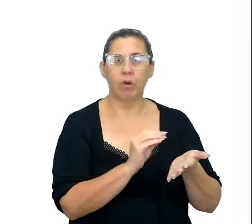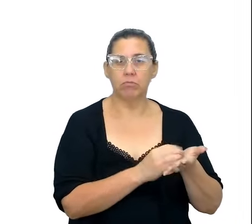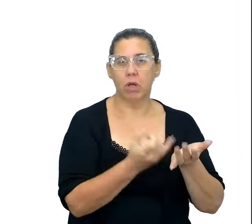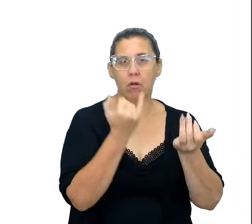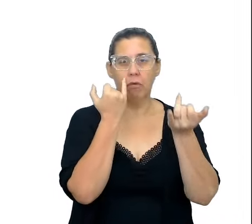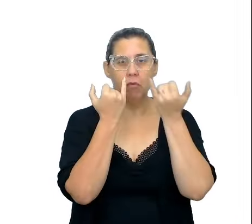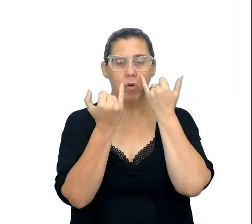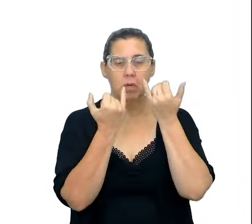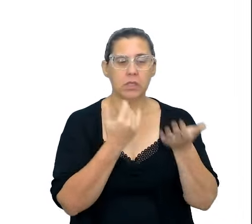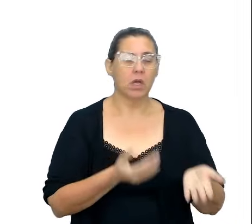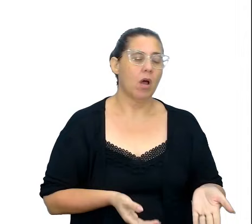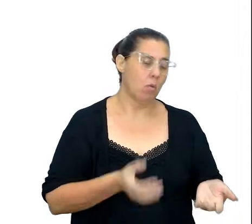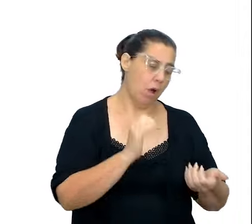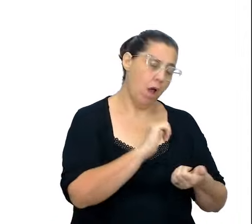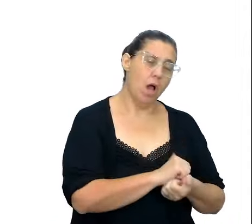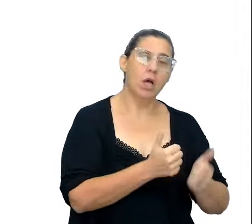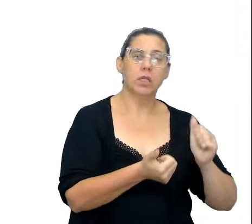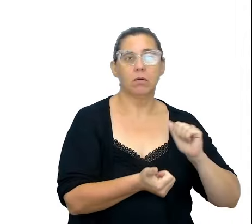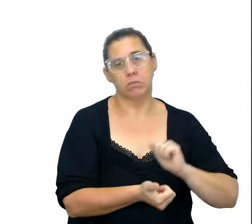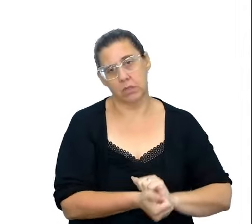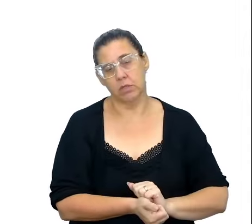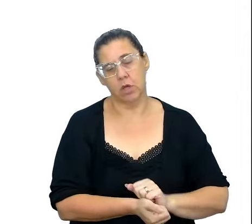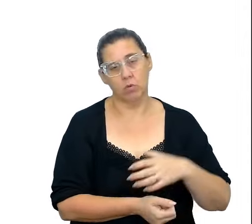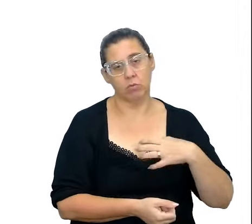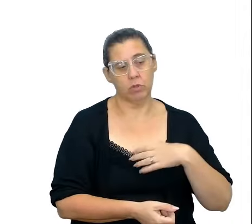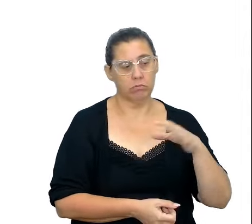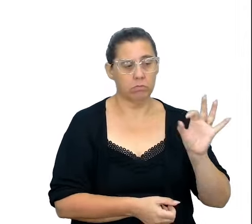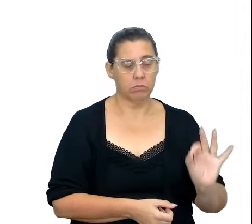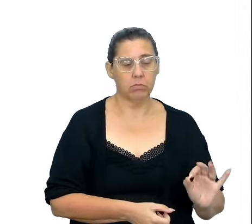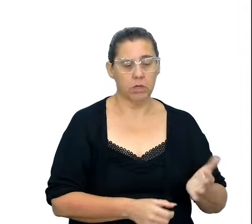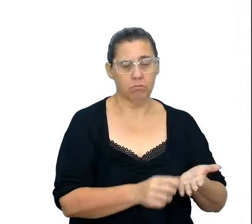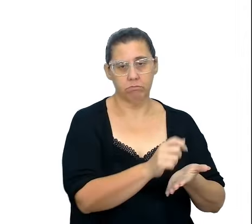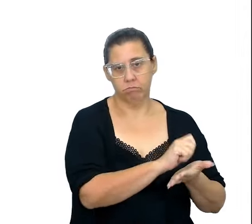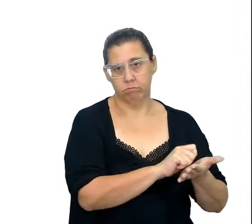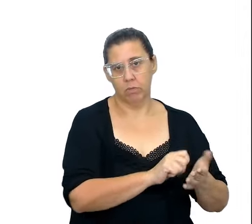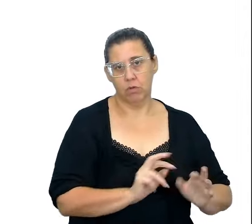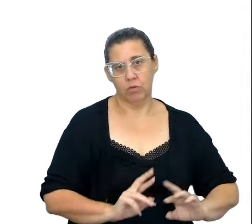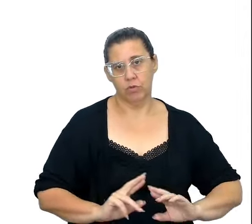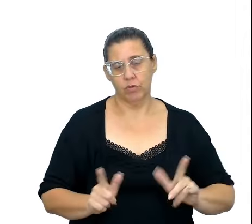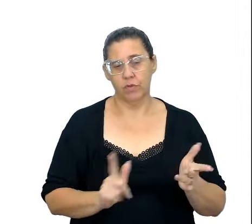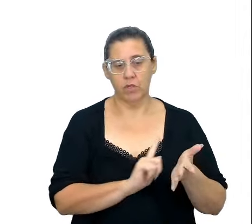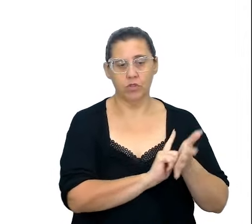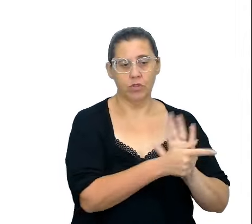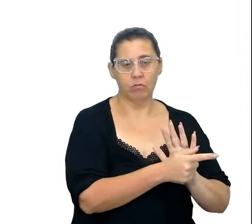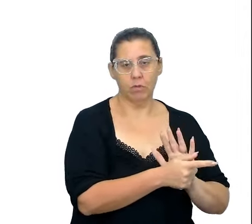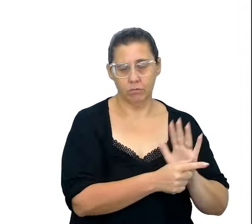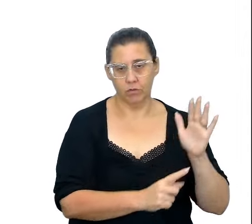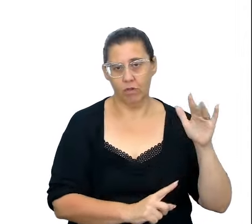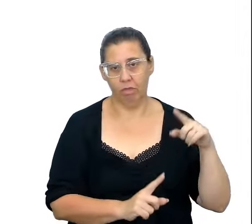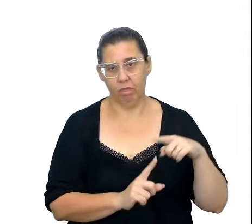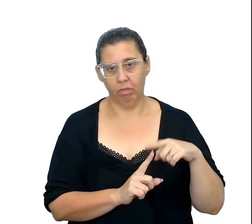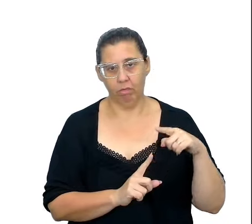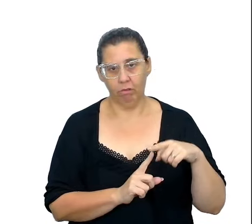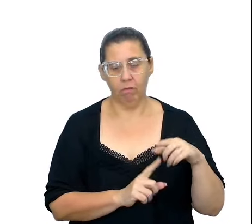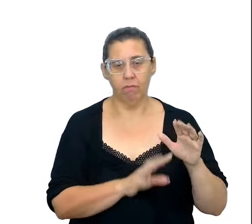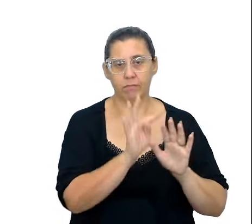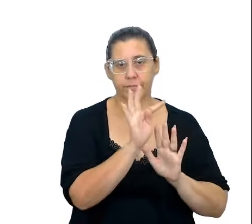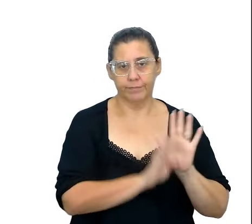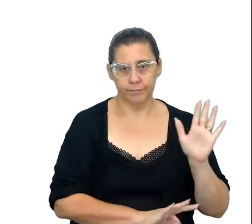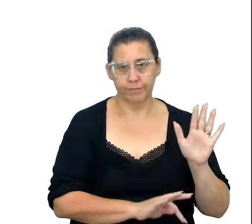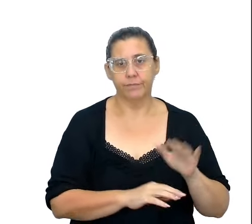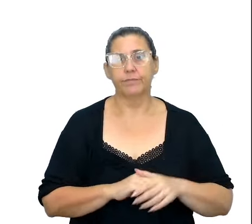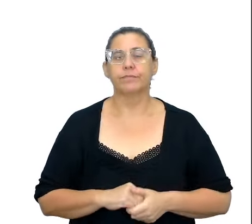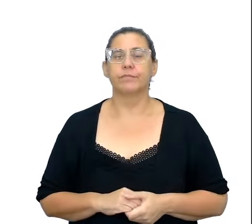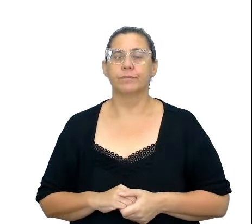seria adequada, né, para causar o efeito de sentido nos diferentes gêneros textuais, porque os gêneros mudam, então